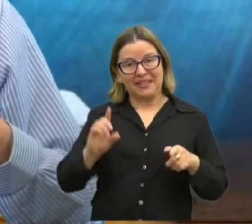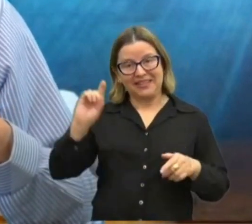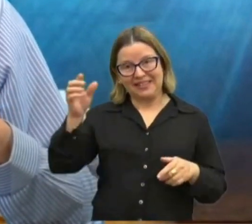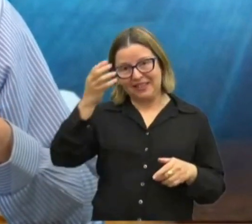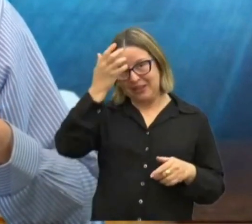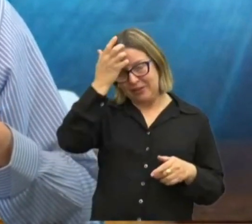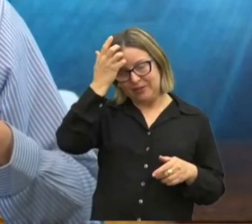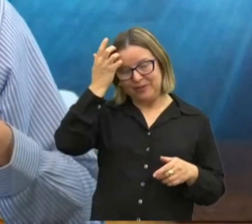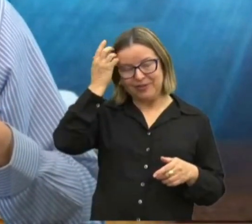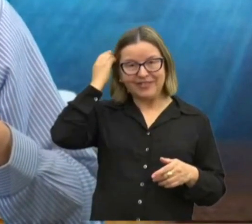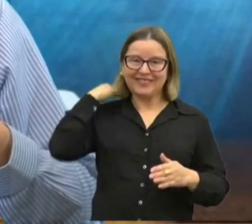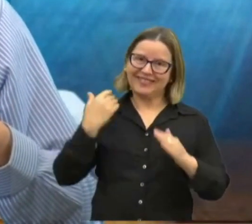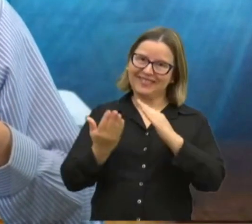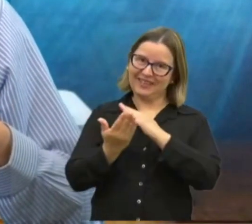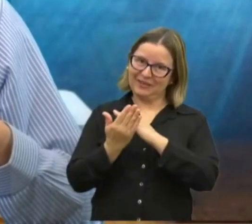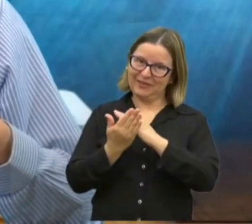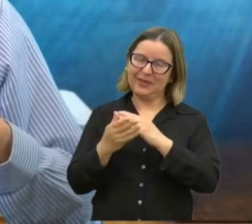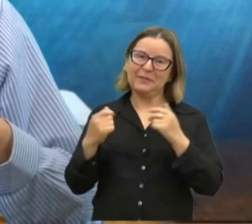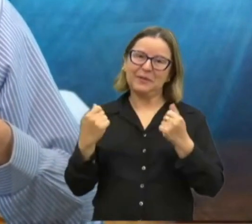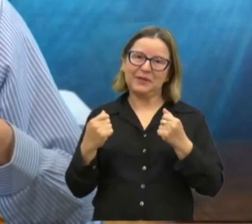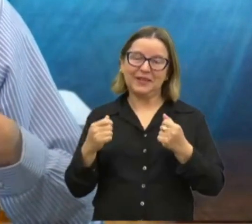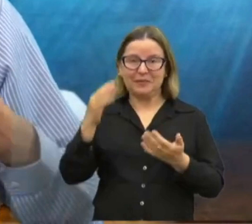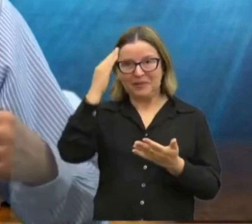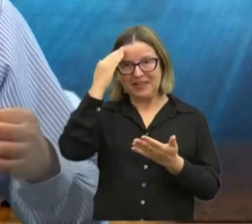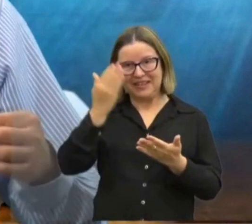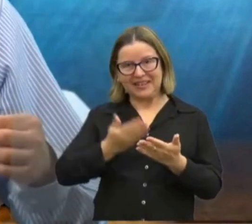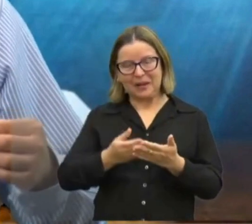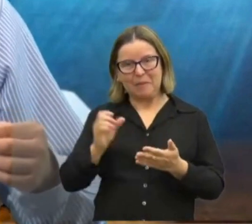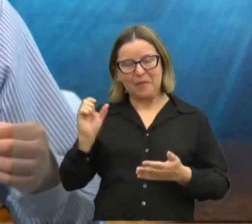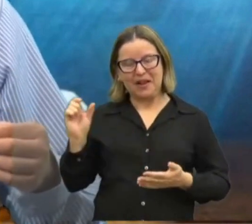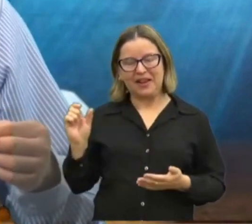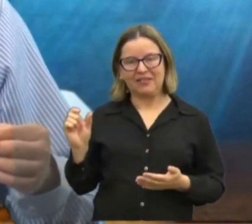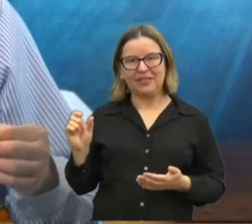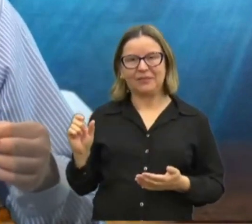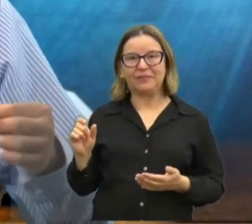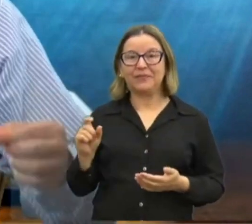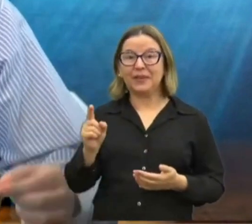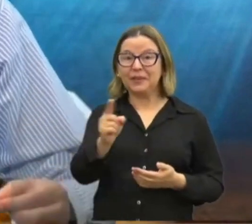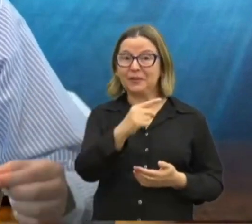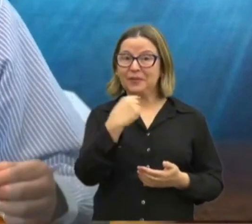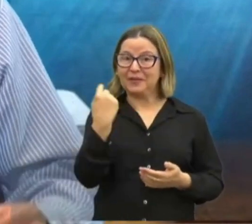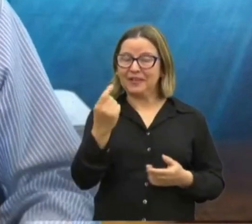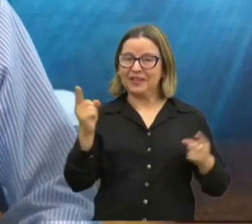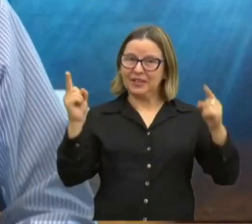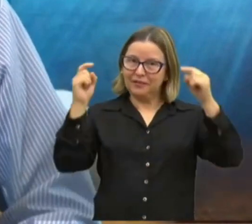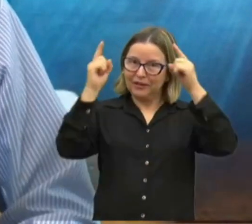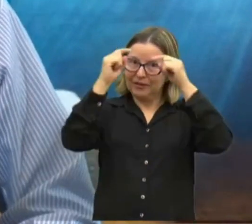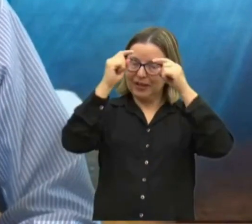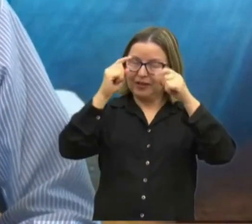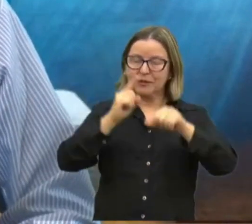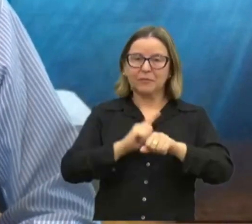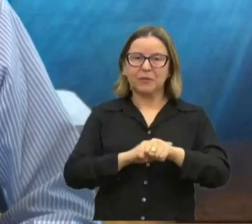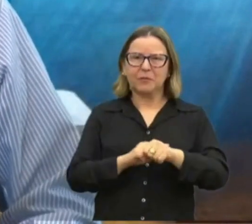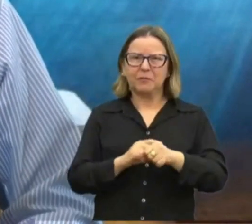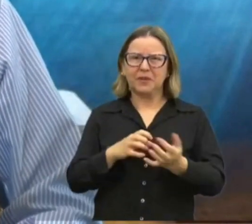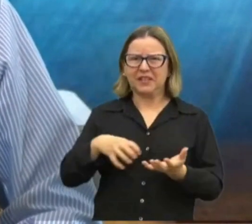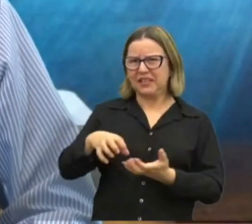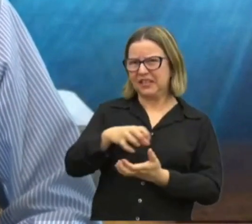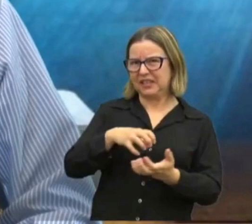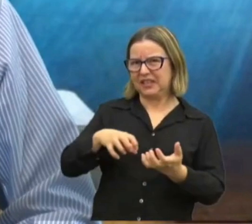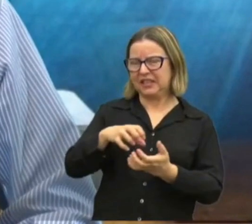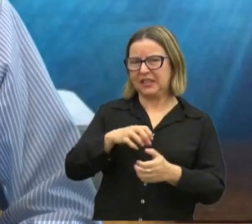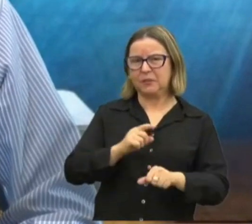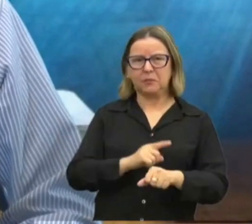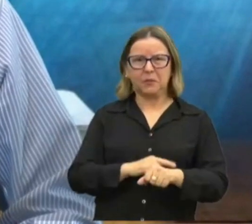nós precisamos crer na palavra. E a nossa dificuldade é que nos momentos de crise, nos momentos